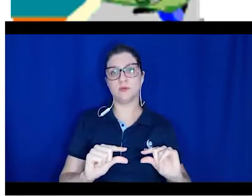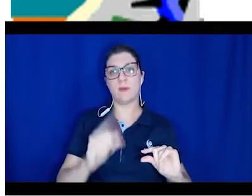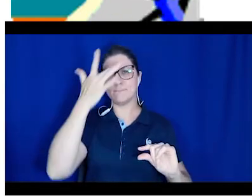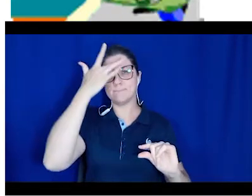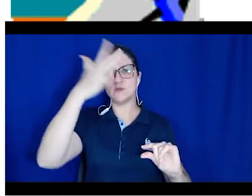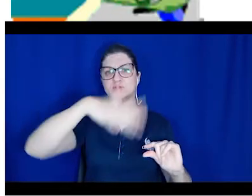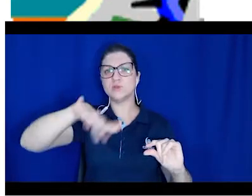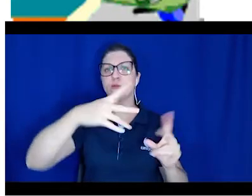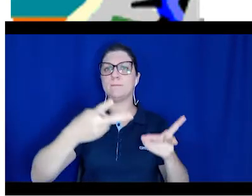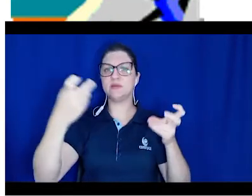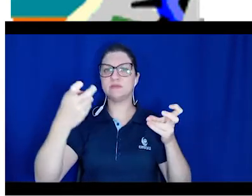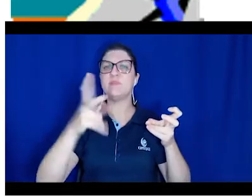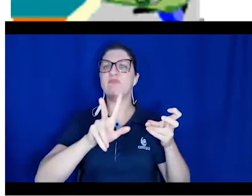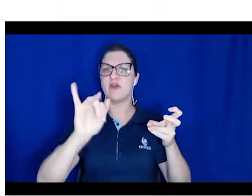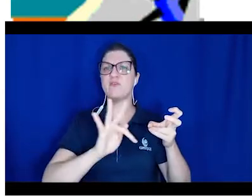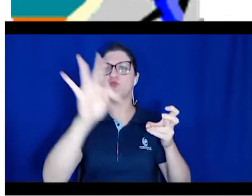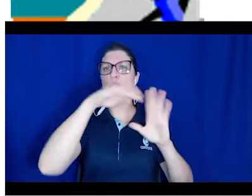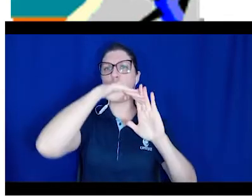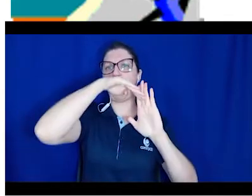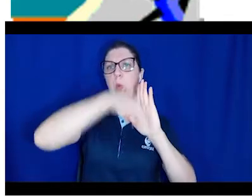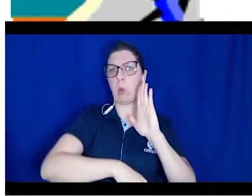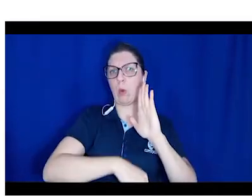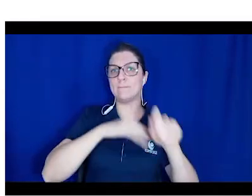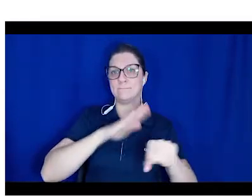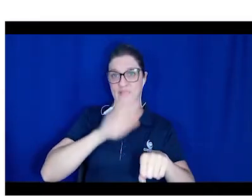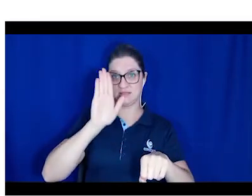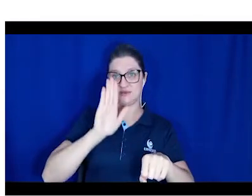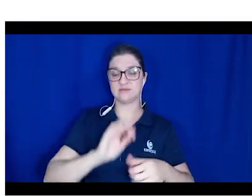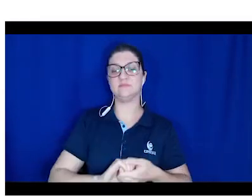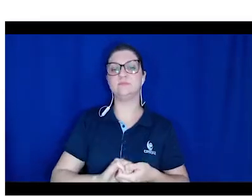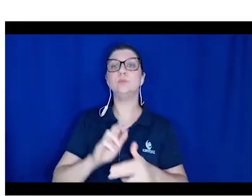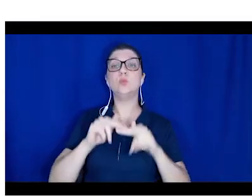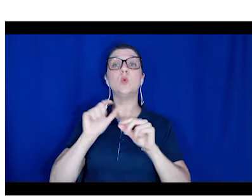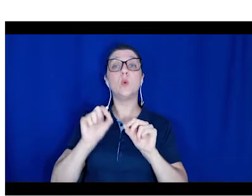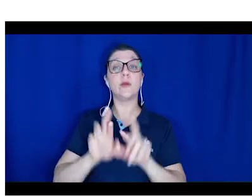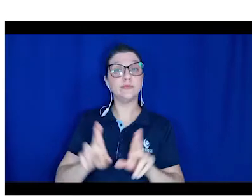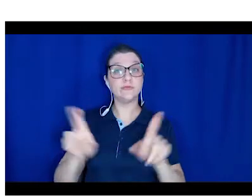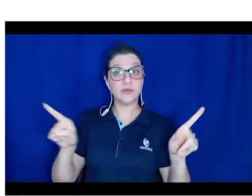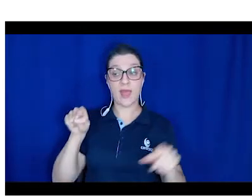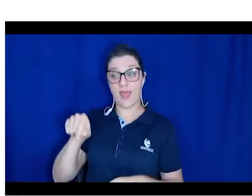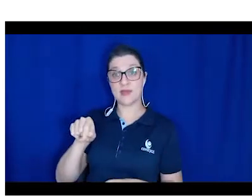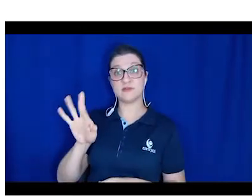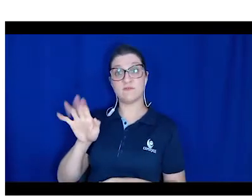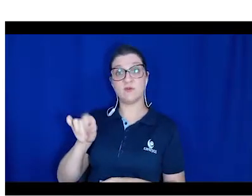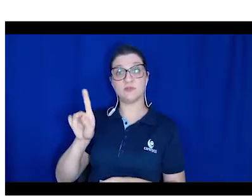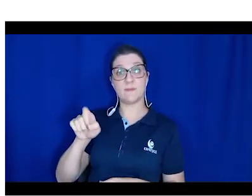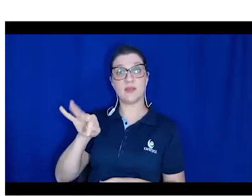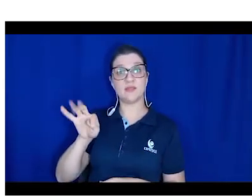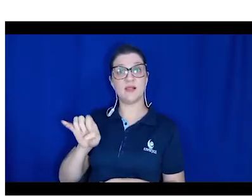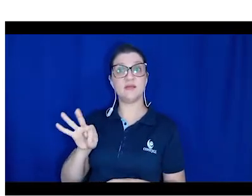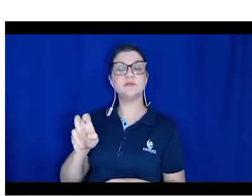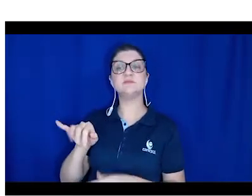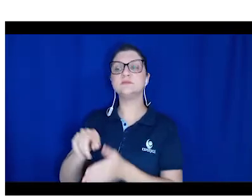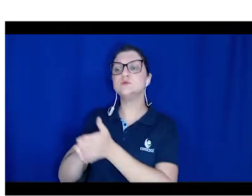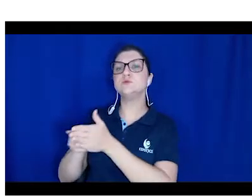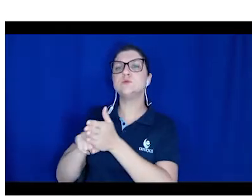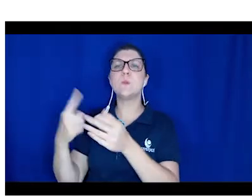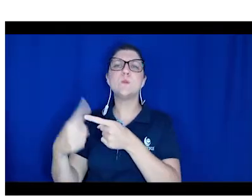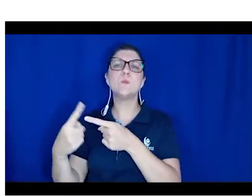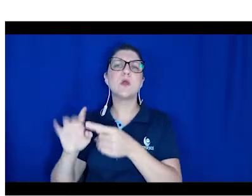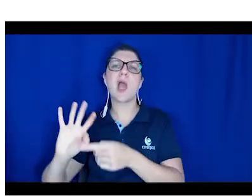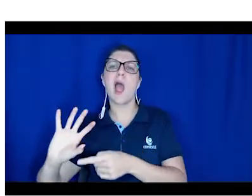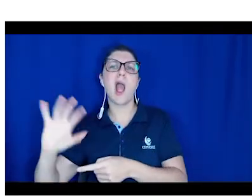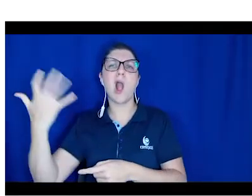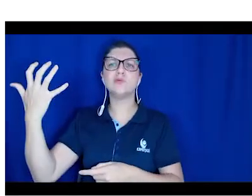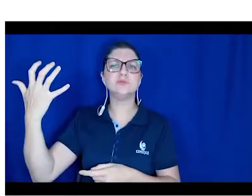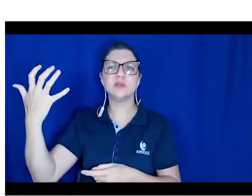irá cair ainda mais. Portanto, diferença entre elas. A análise fundamentalista estuda a causa dos movimentos